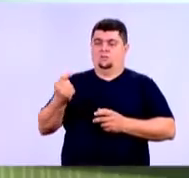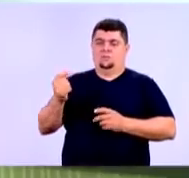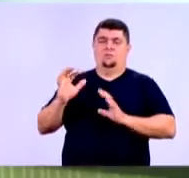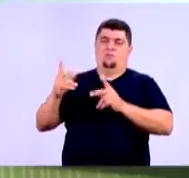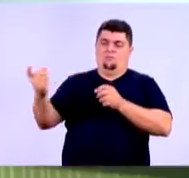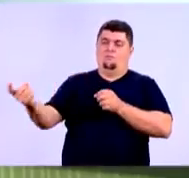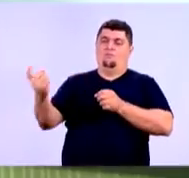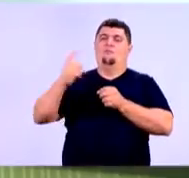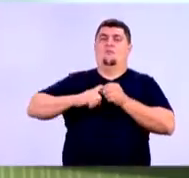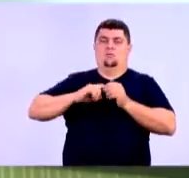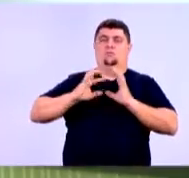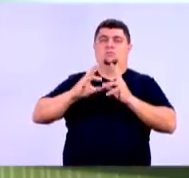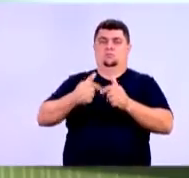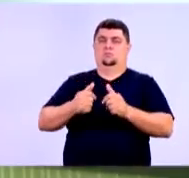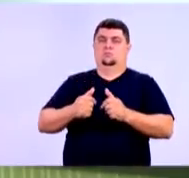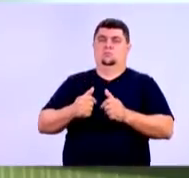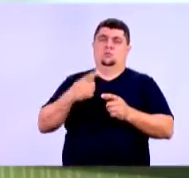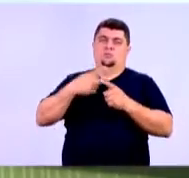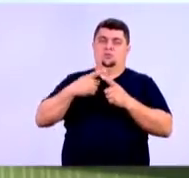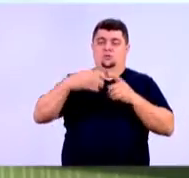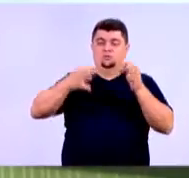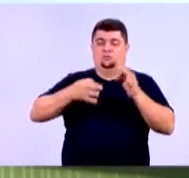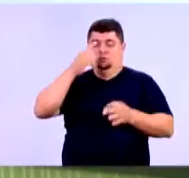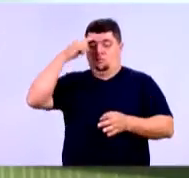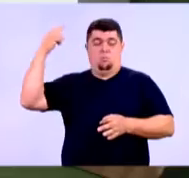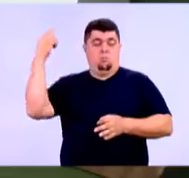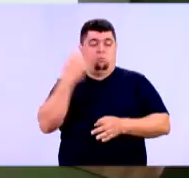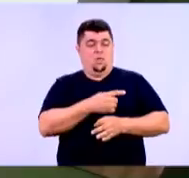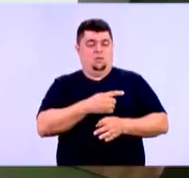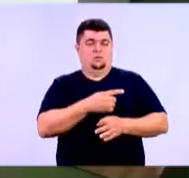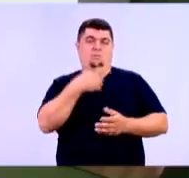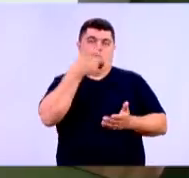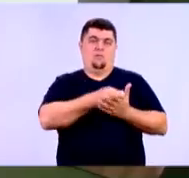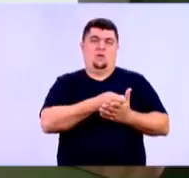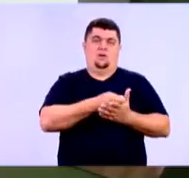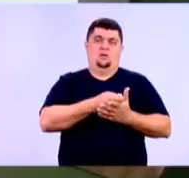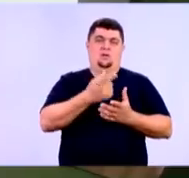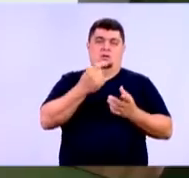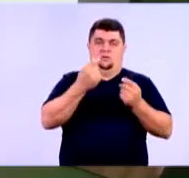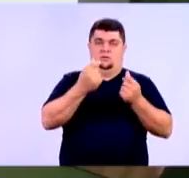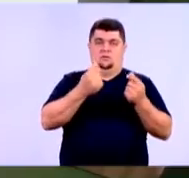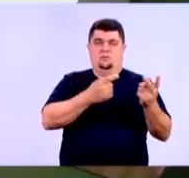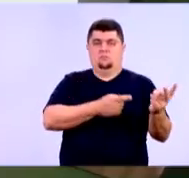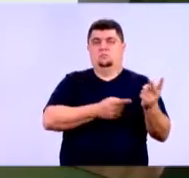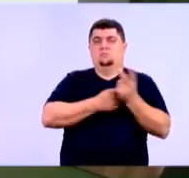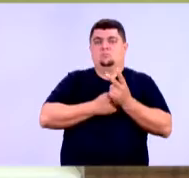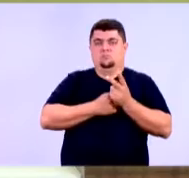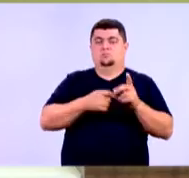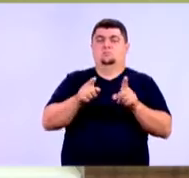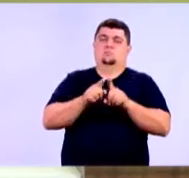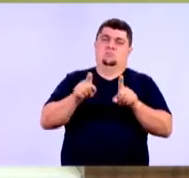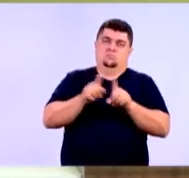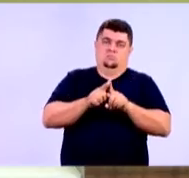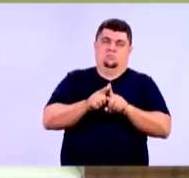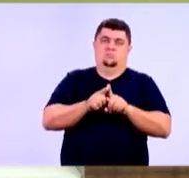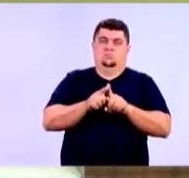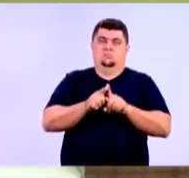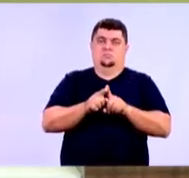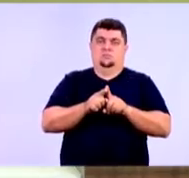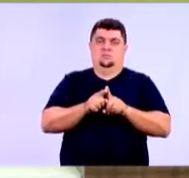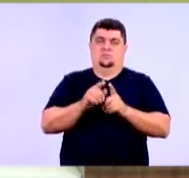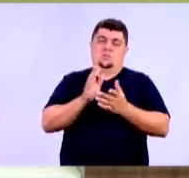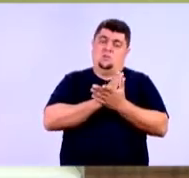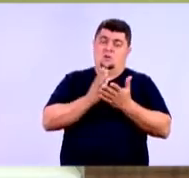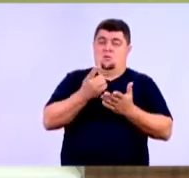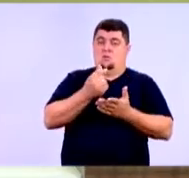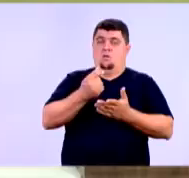mesmo que não haja um capital garantidor, né, Diego? Isso mesmo, dependendo do volume do empréstimo, do volume da operação a ser realizada,